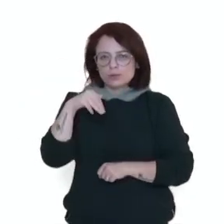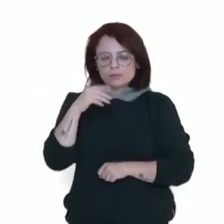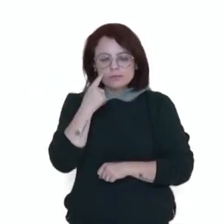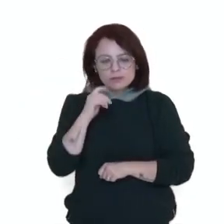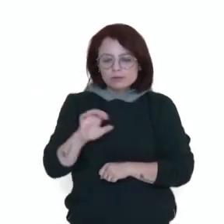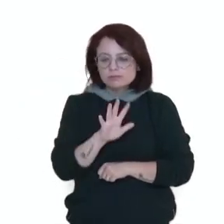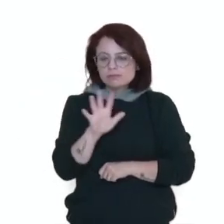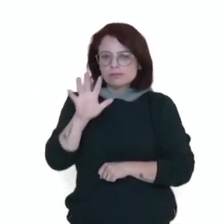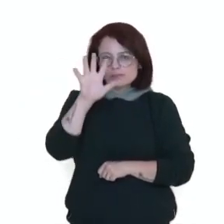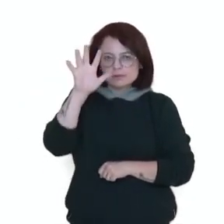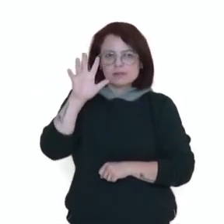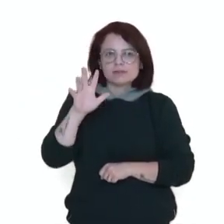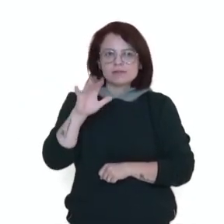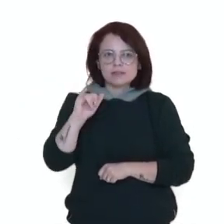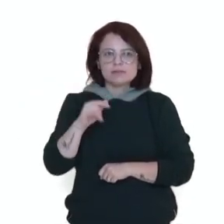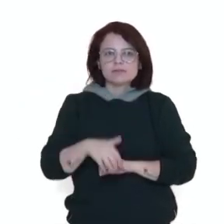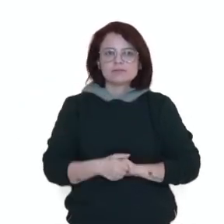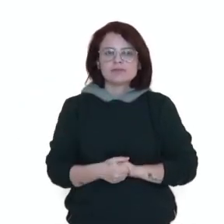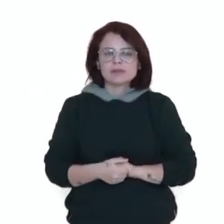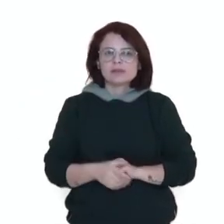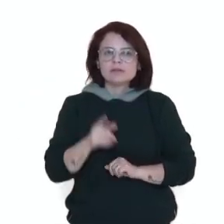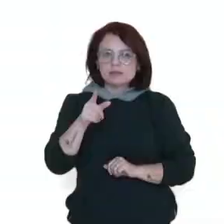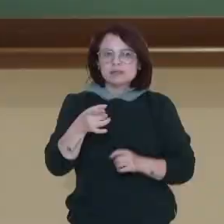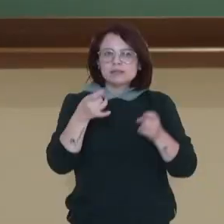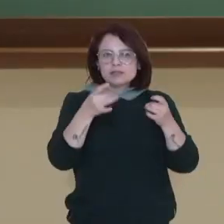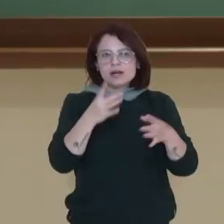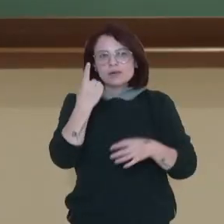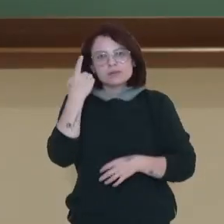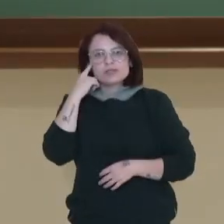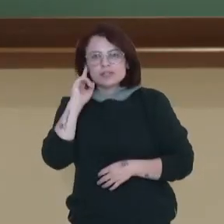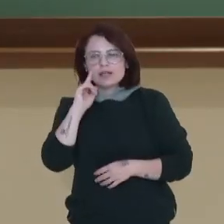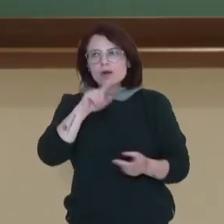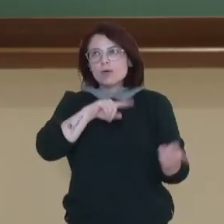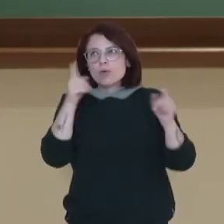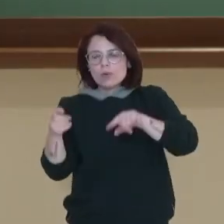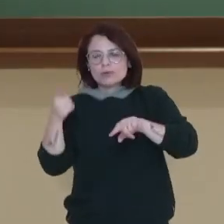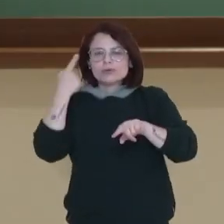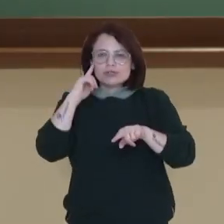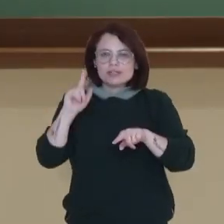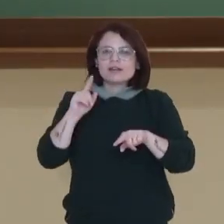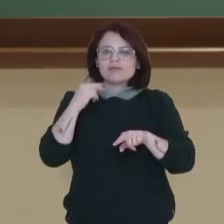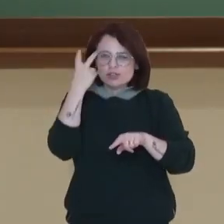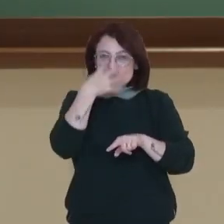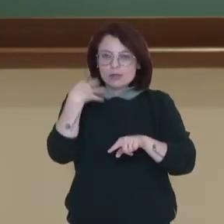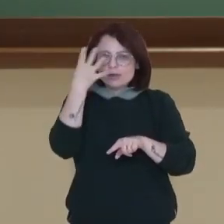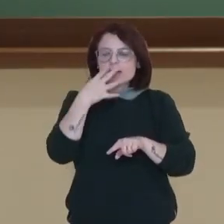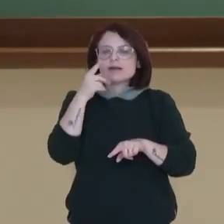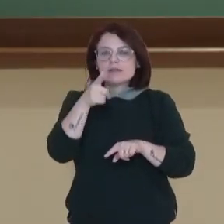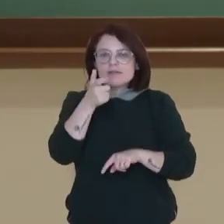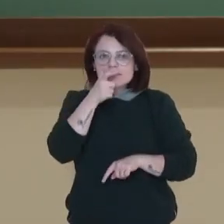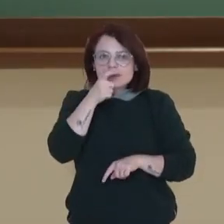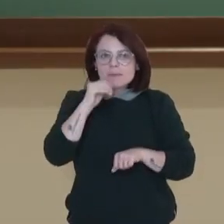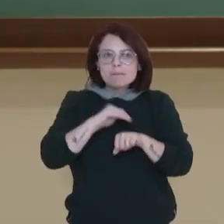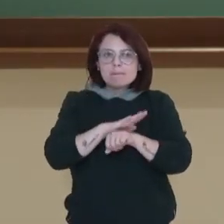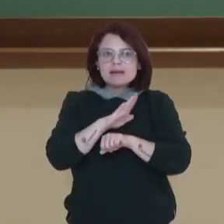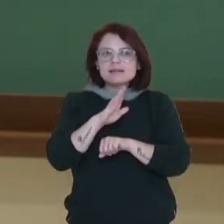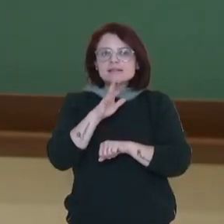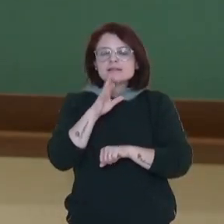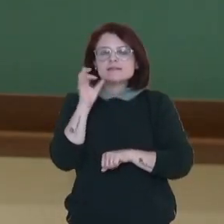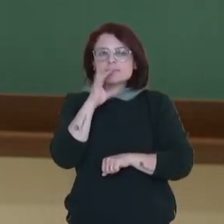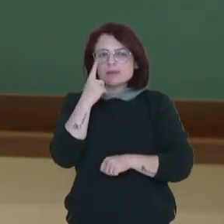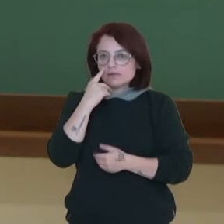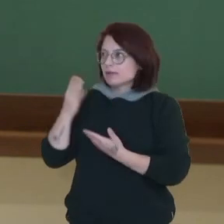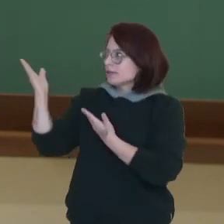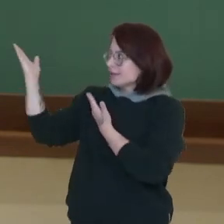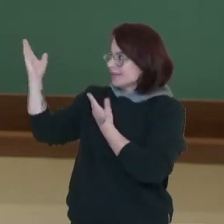acontece. Você pode deixar o experimento de um dia para o outro para ver melhor os efeitos, né? O que é esperado que aconteça? Justamente o